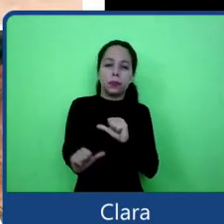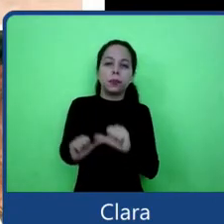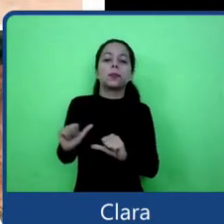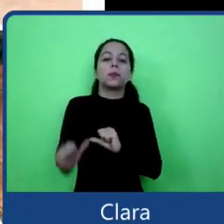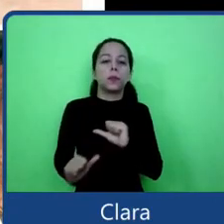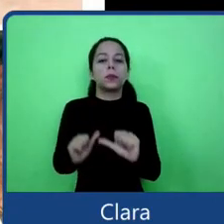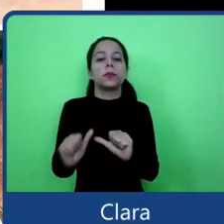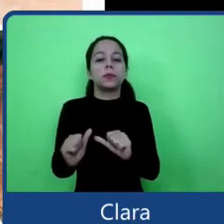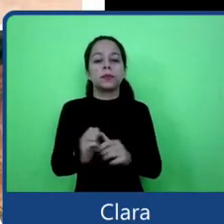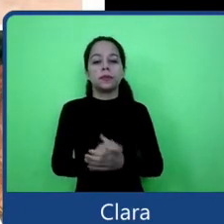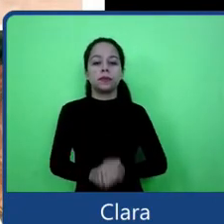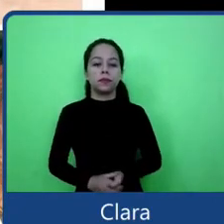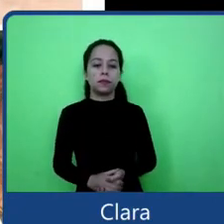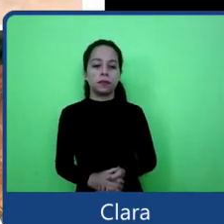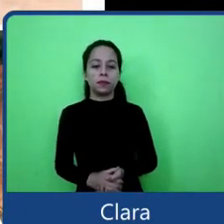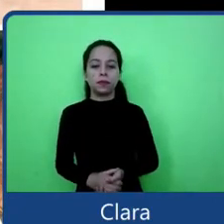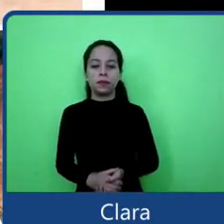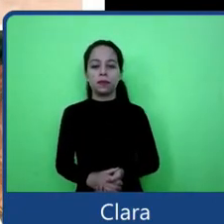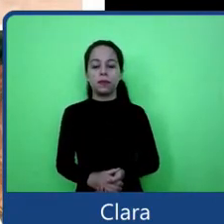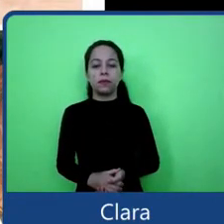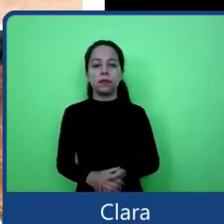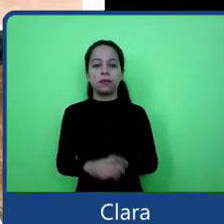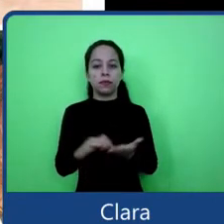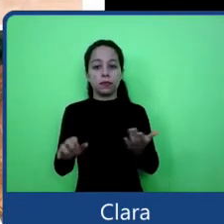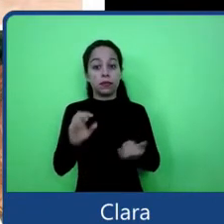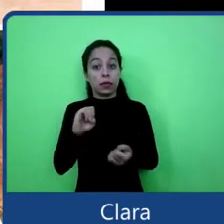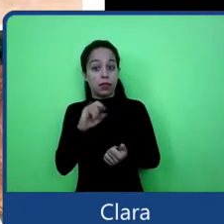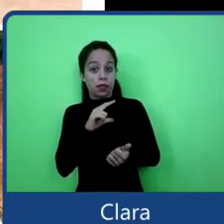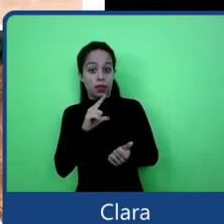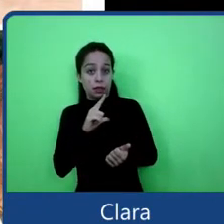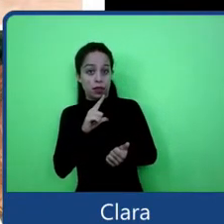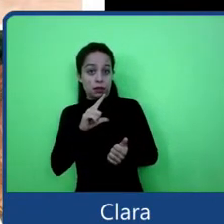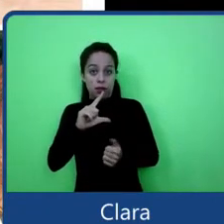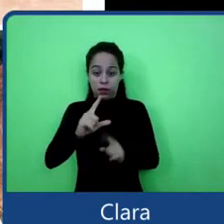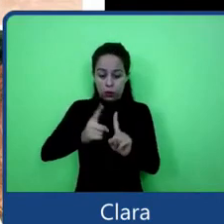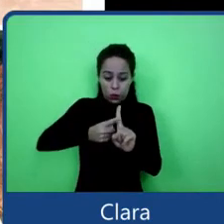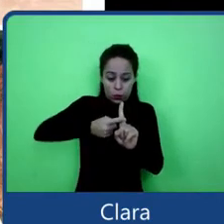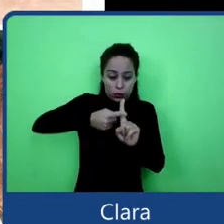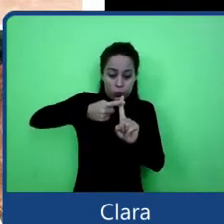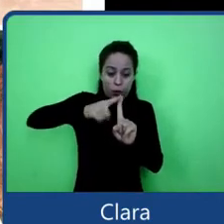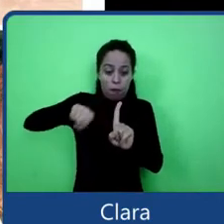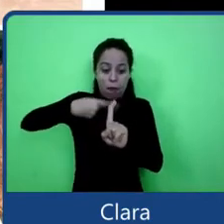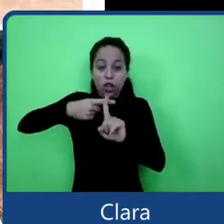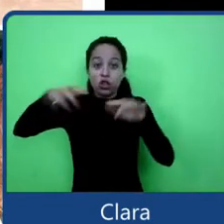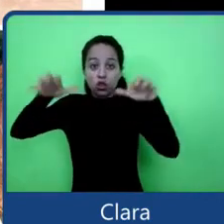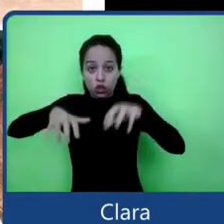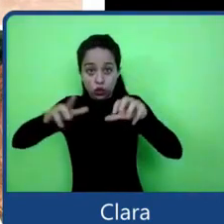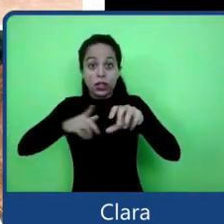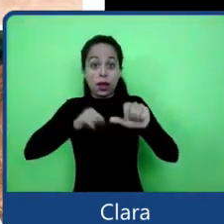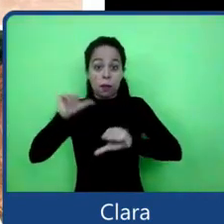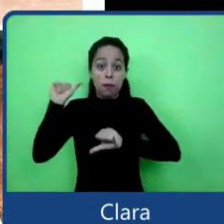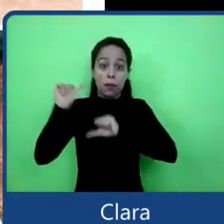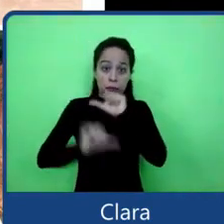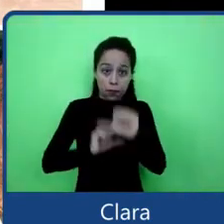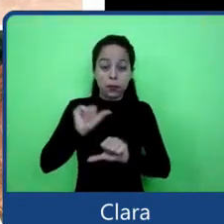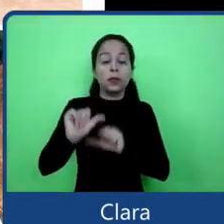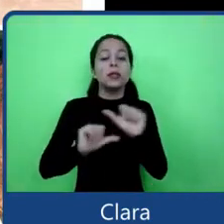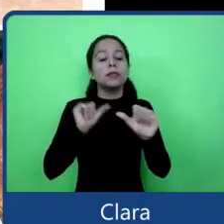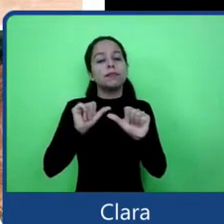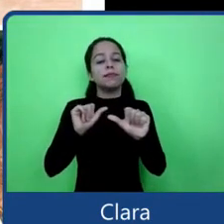E aí, quando a gente tem, então, mudanças na temperatura, na precipitação, a gente